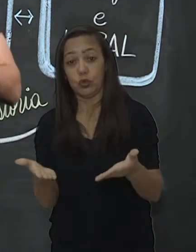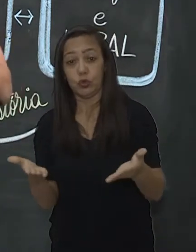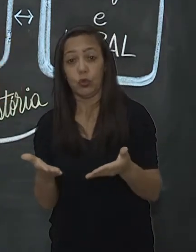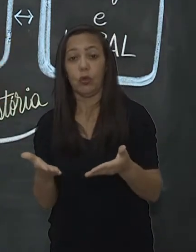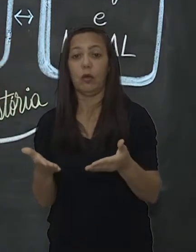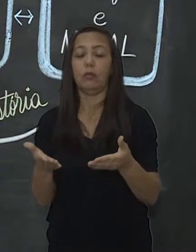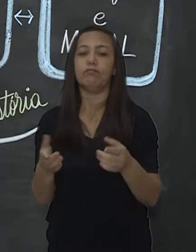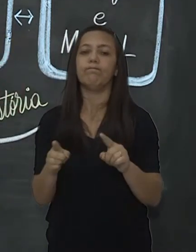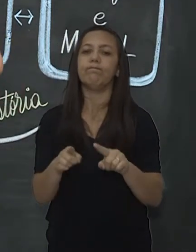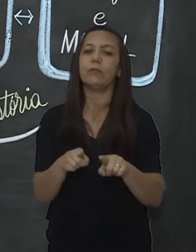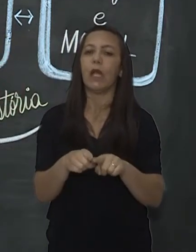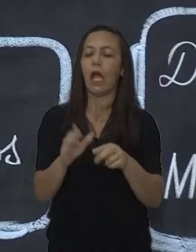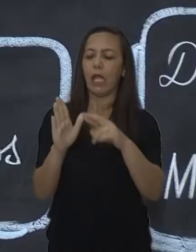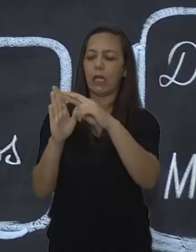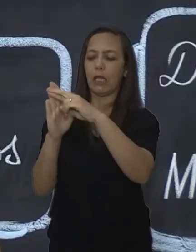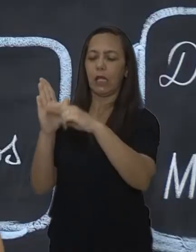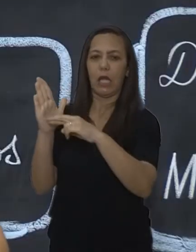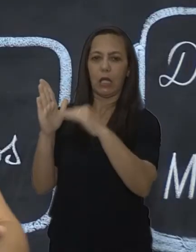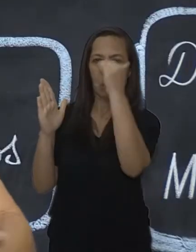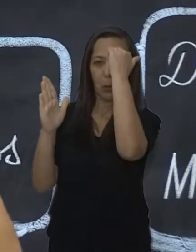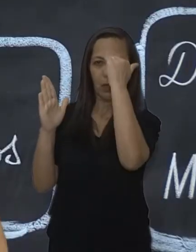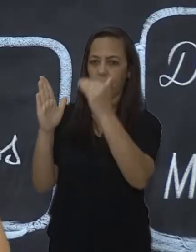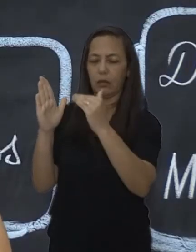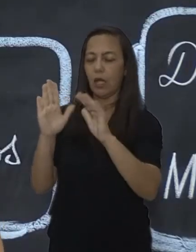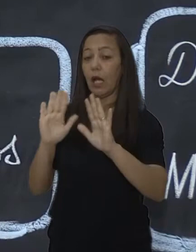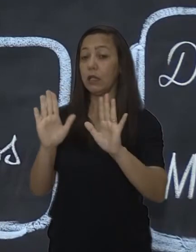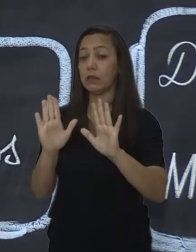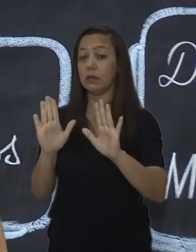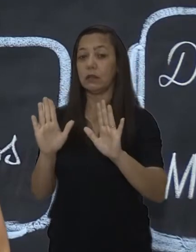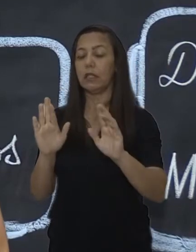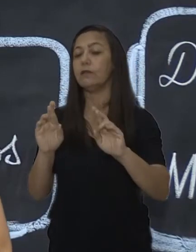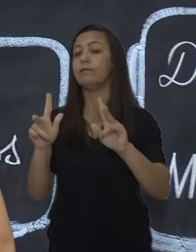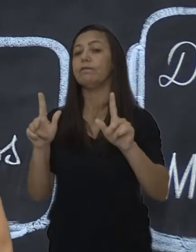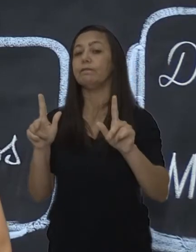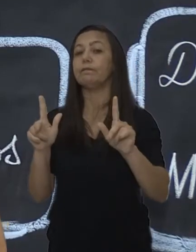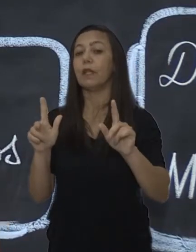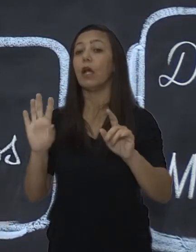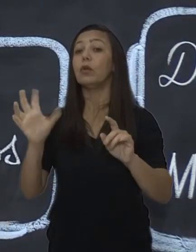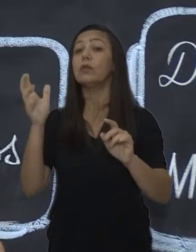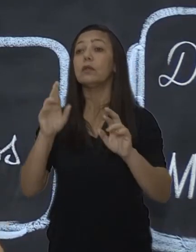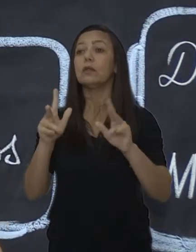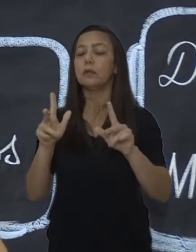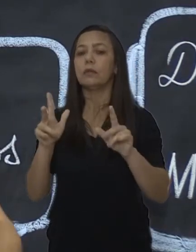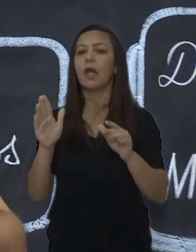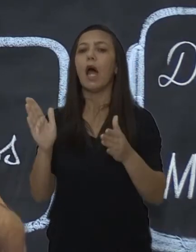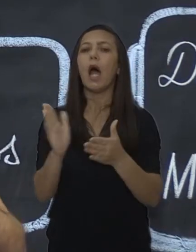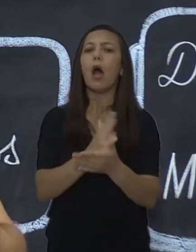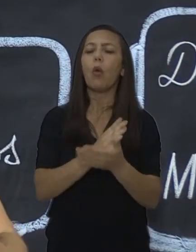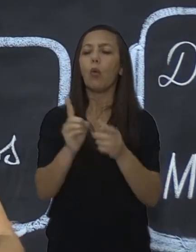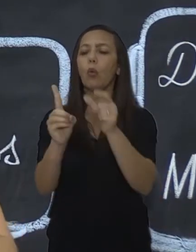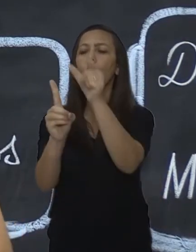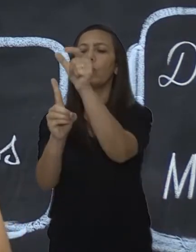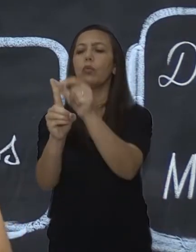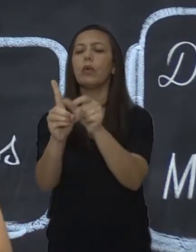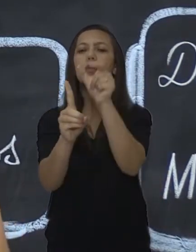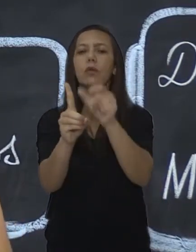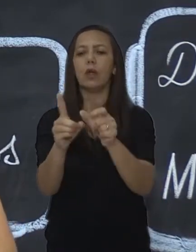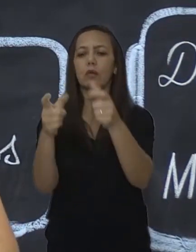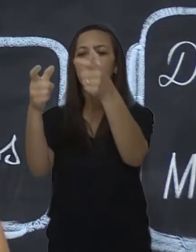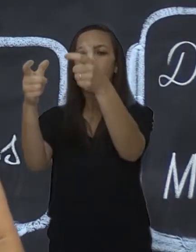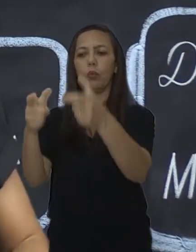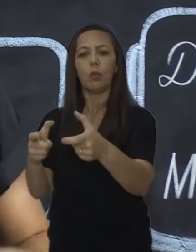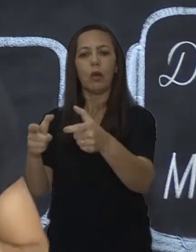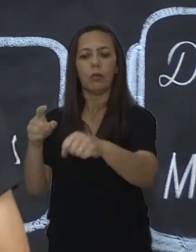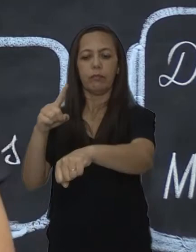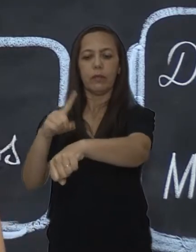não segue exatamente as regrinhas narrativas, mesmo esses contos mais modernos, eles situam os personagens em um dado lugar e em um dado